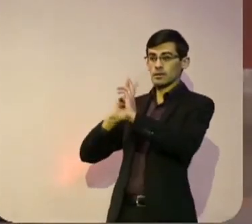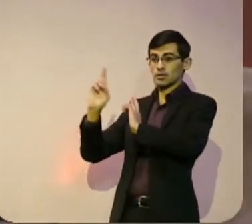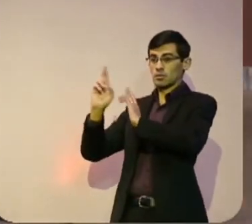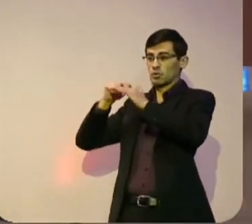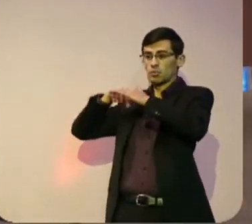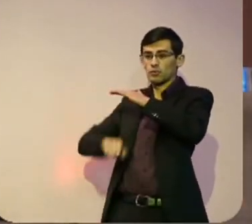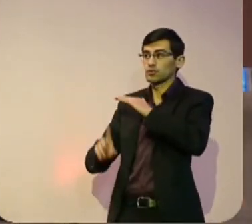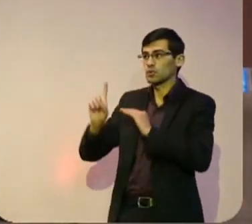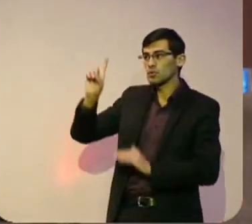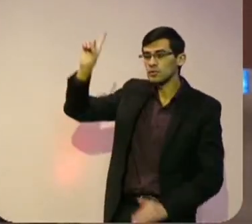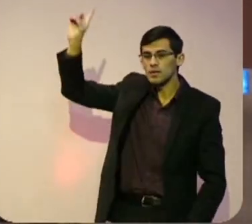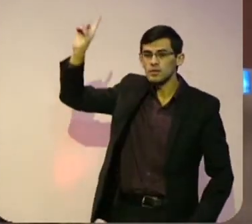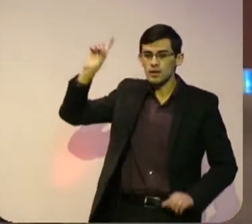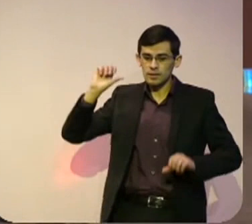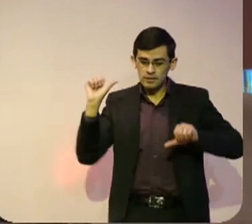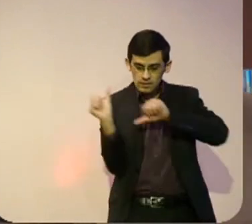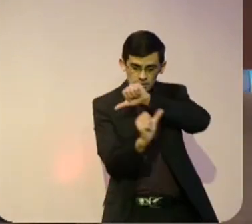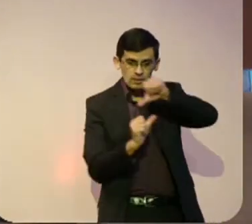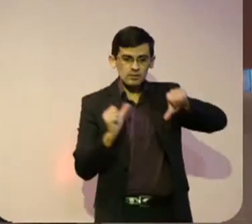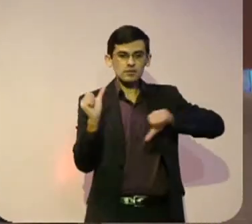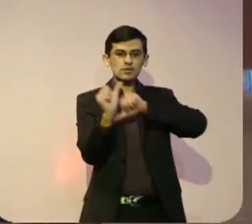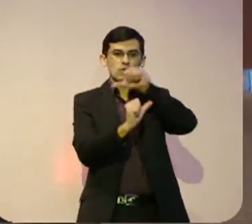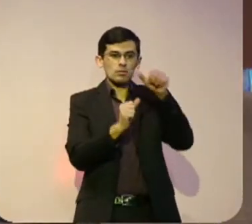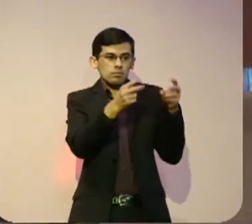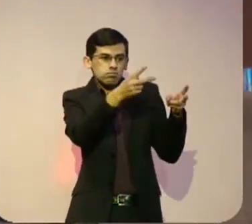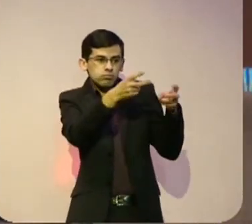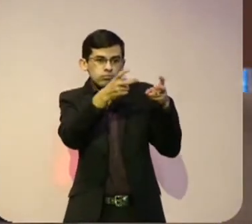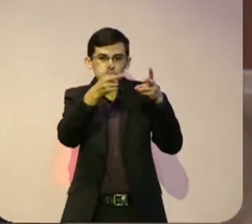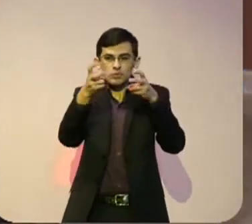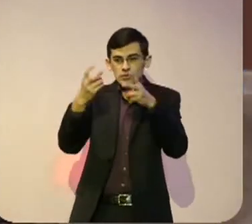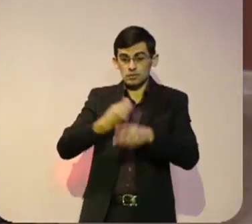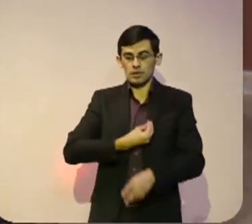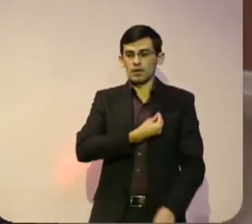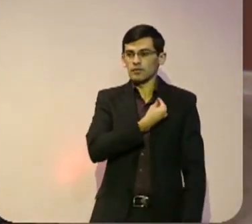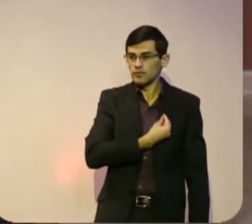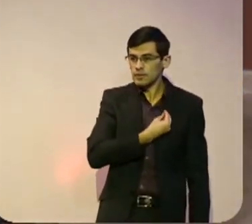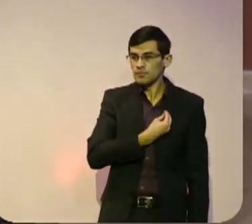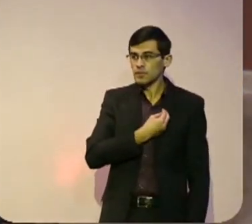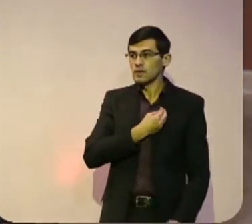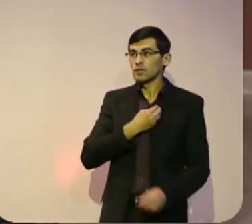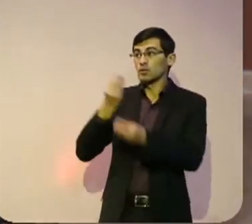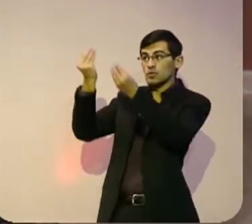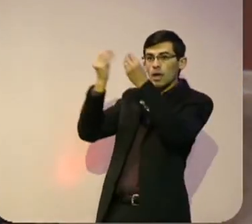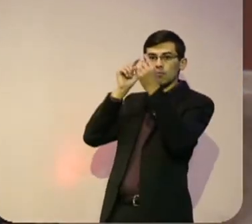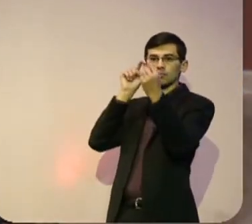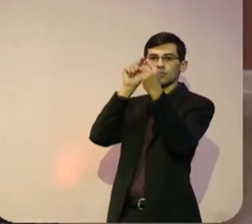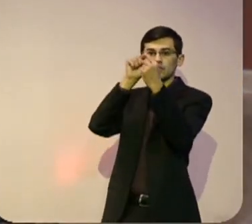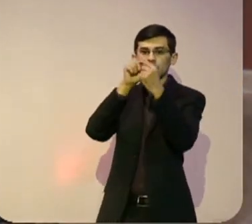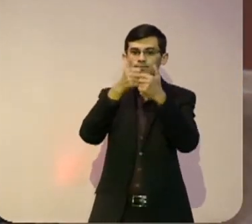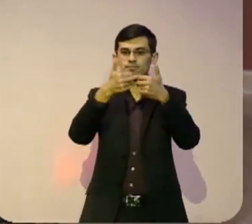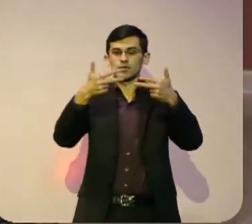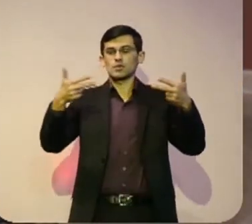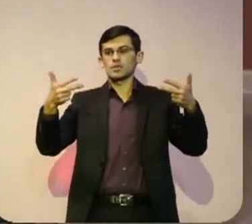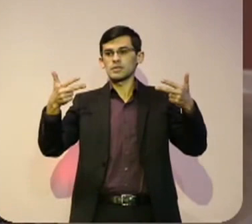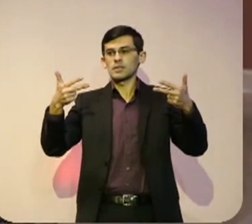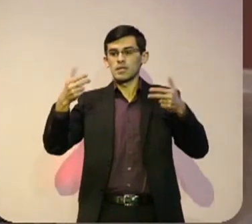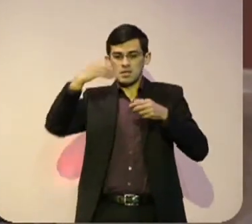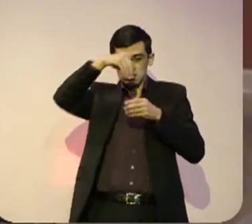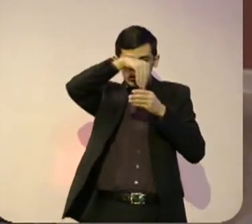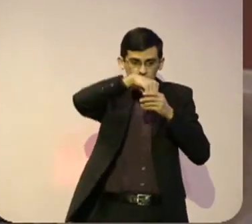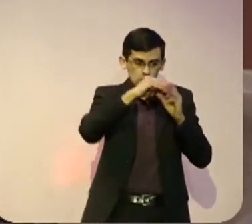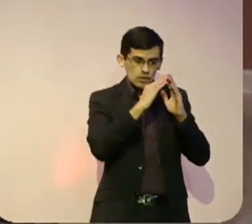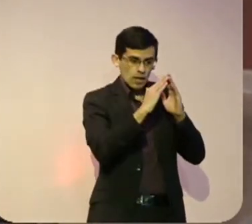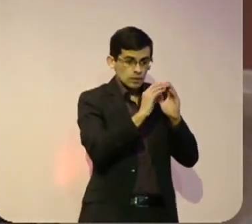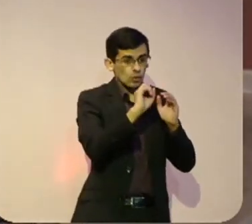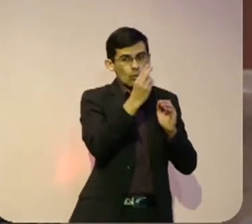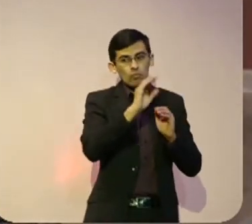relacionamento íntimo com o Senhor, que transforma a nossa percepção da vida, que dá sentido às coisas, dentro de casa ou